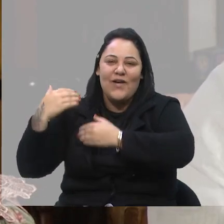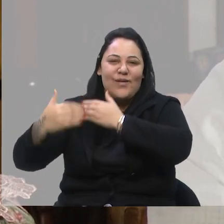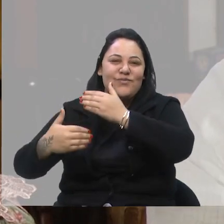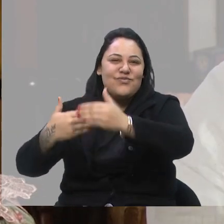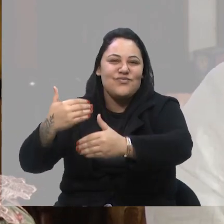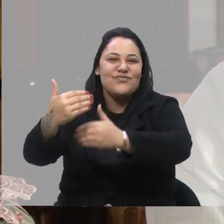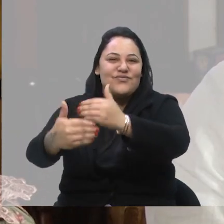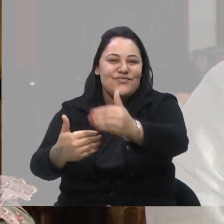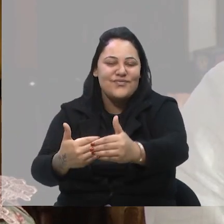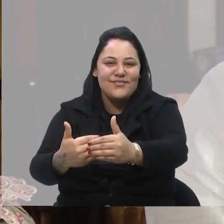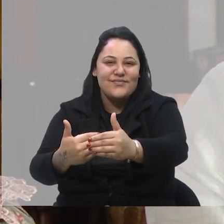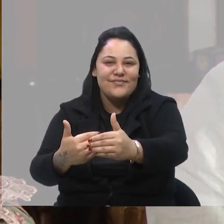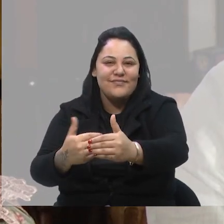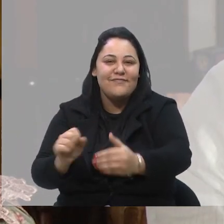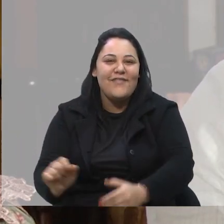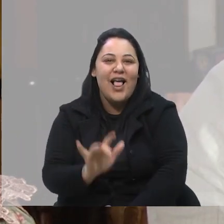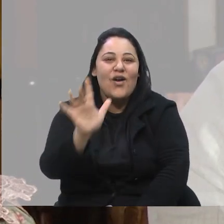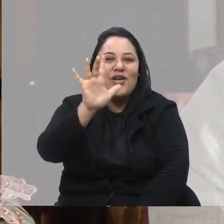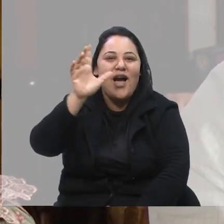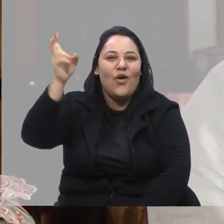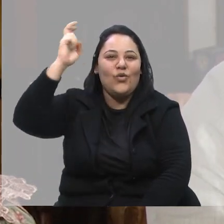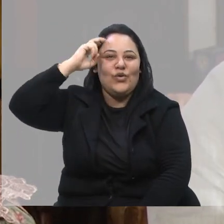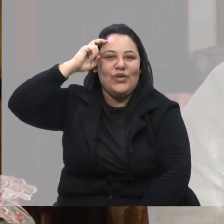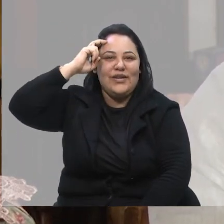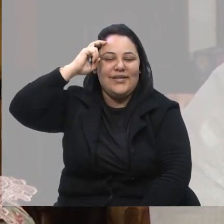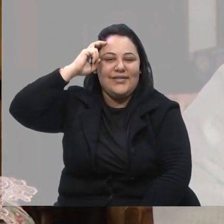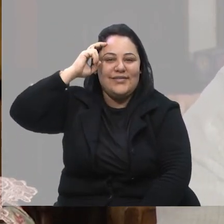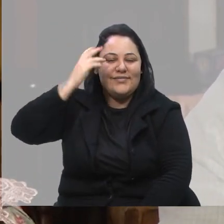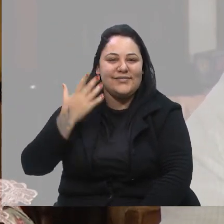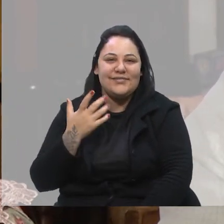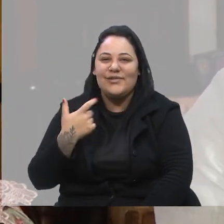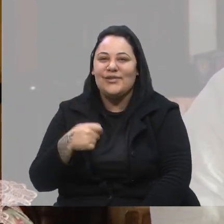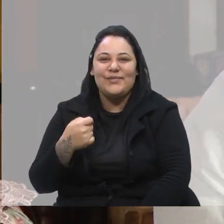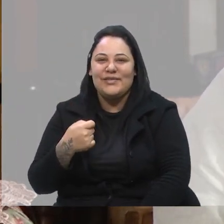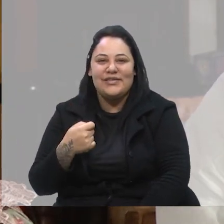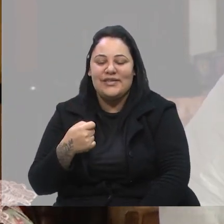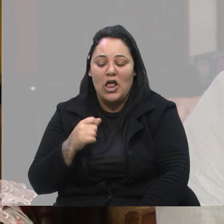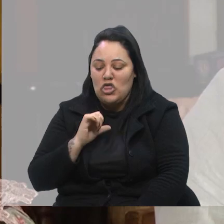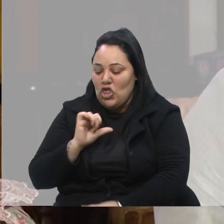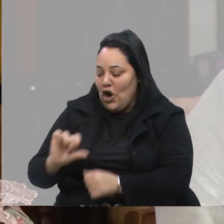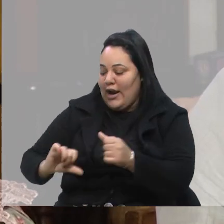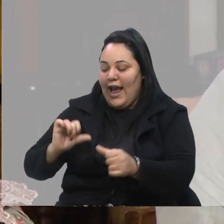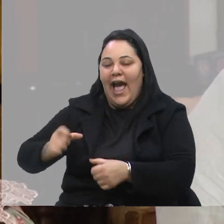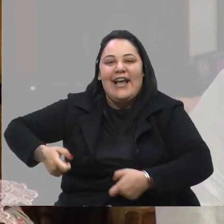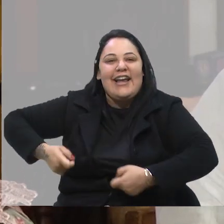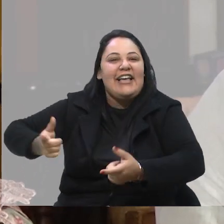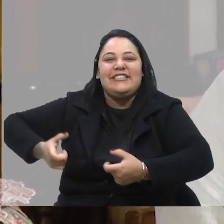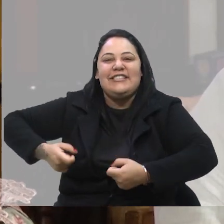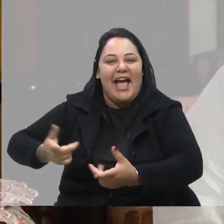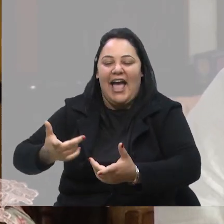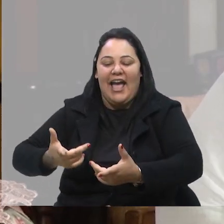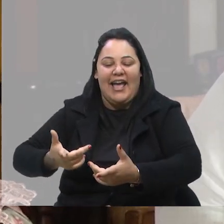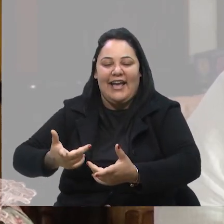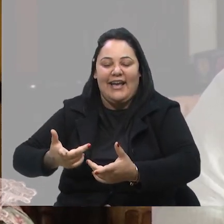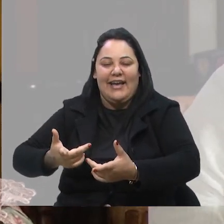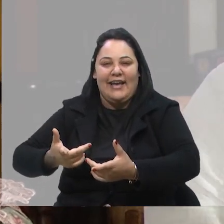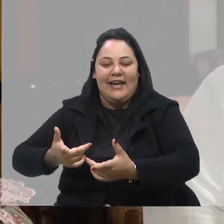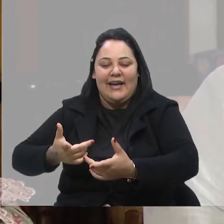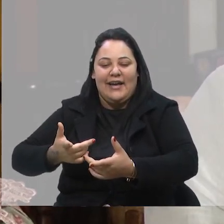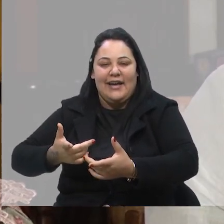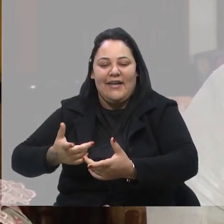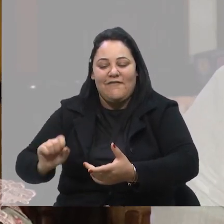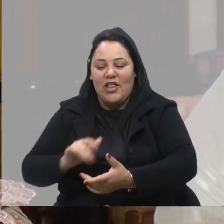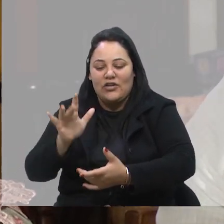importante. Valorize a cultura. Você não precisa mudar a sua vida para que ela faça parte de você, mas ela